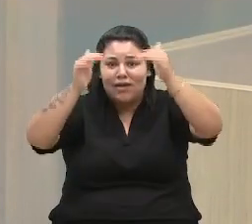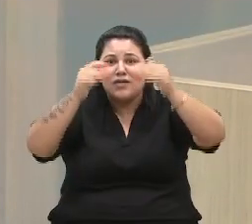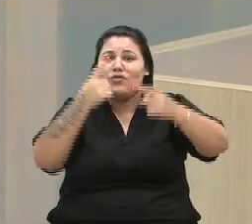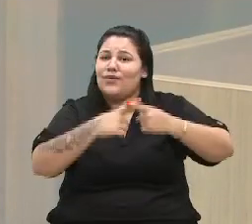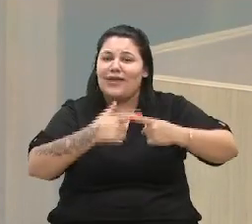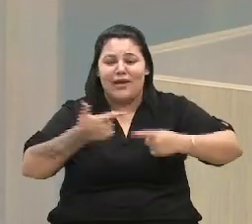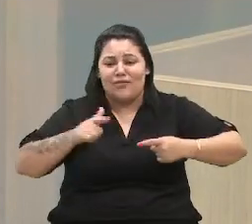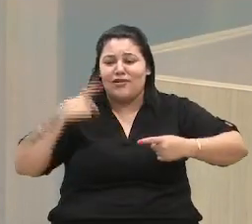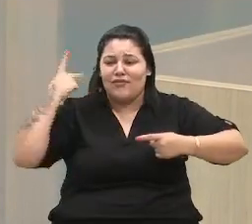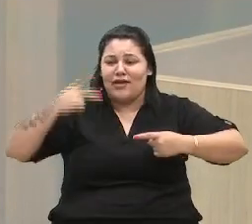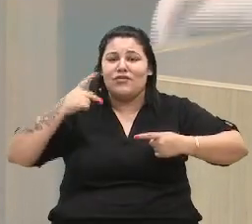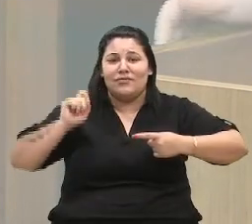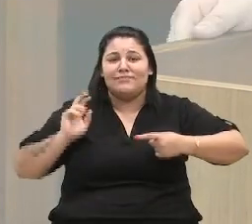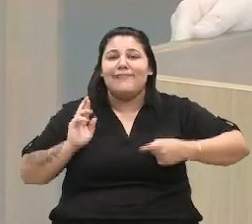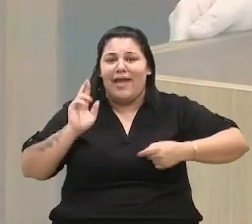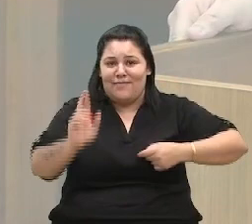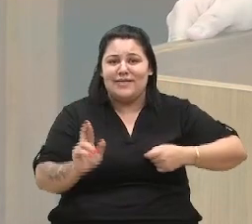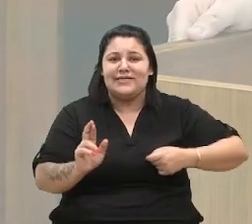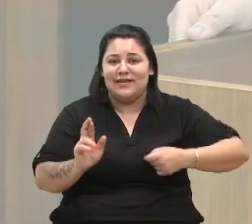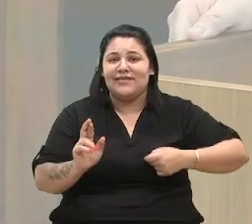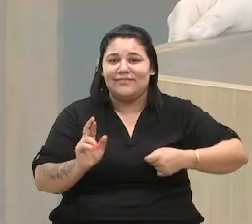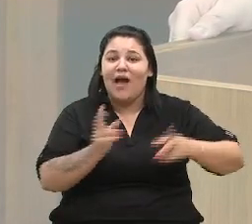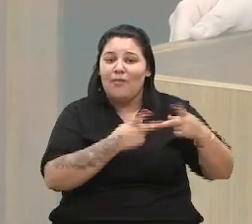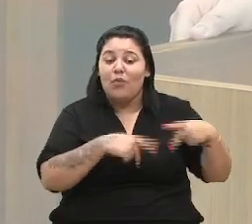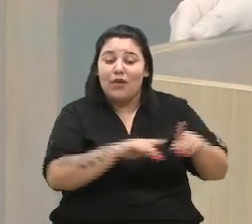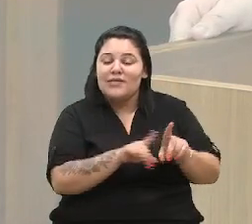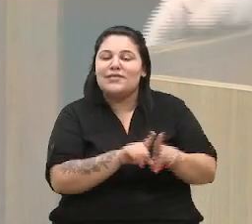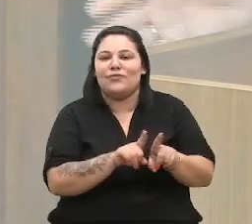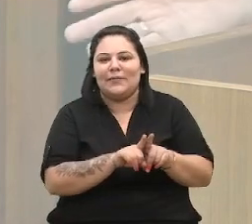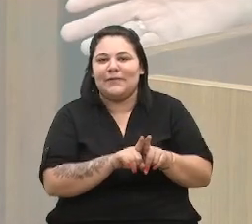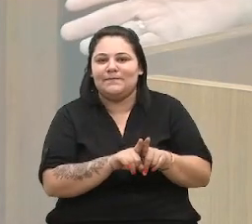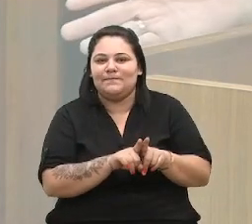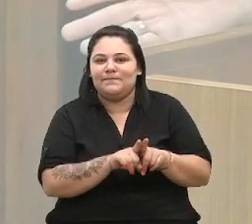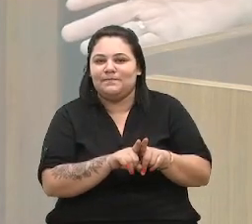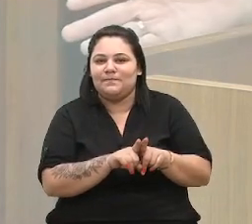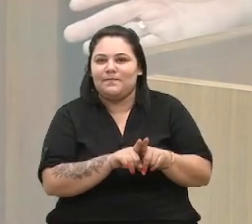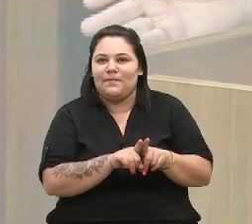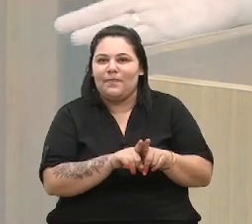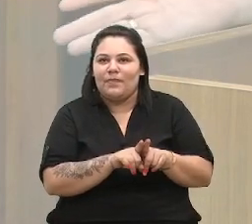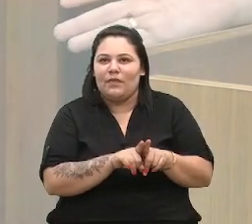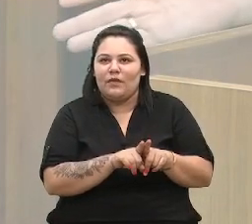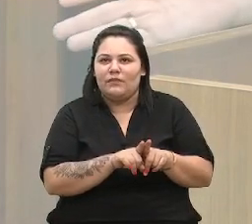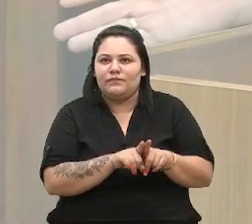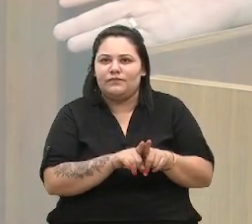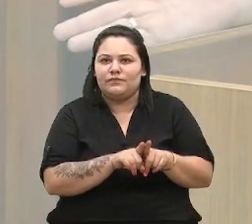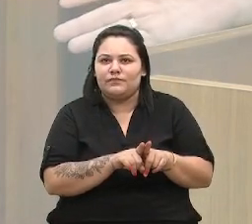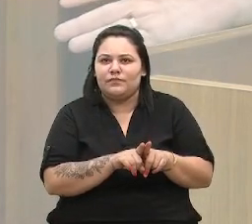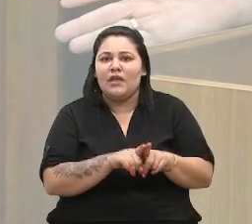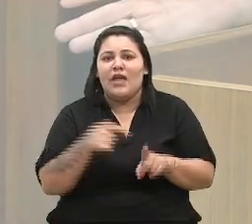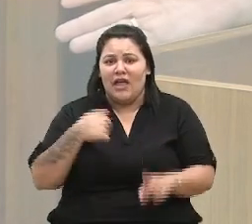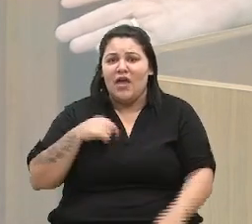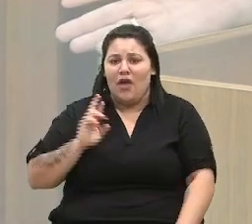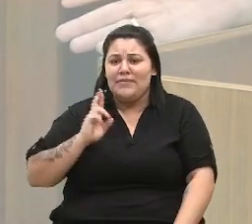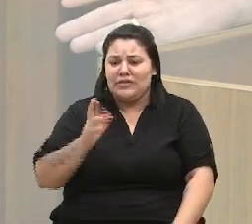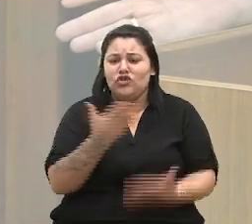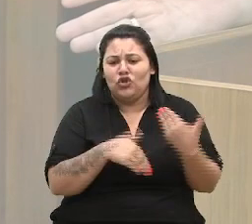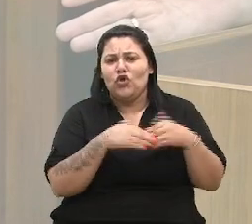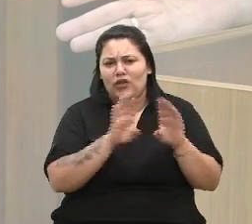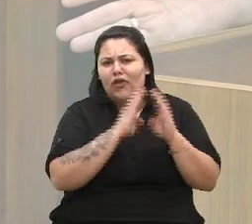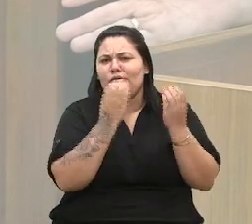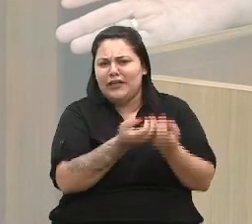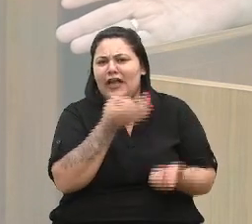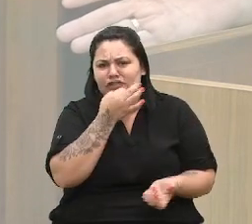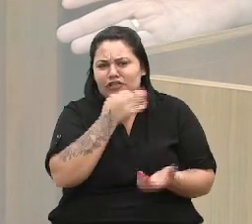os vereadores que representam uma boa parcela da comunidade. E nem digo a boa parcela, eu acho que eu represento toda a comunidade